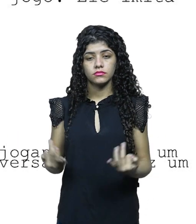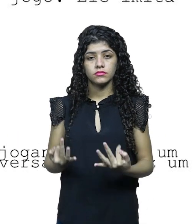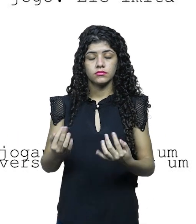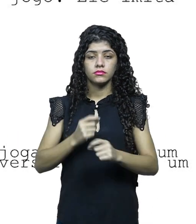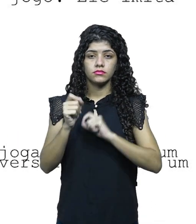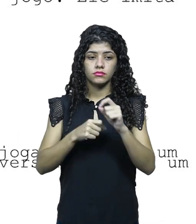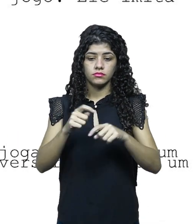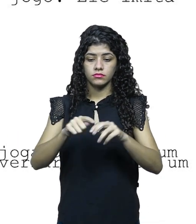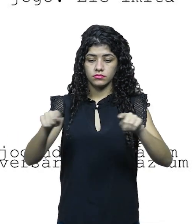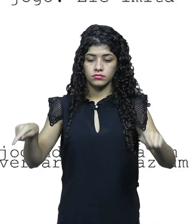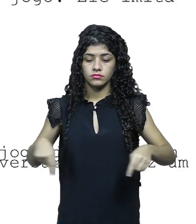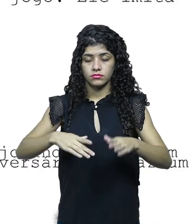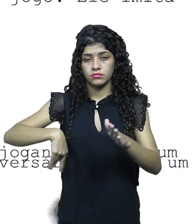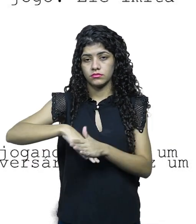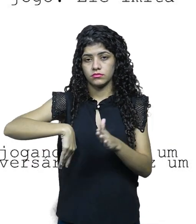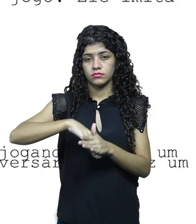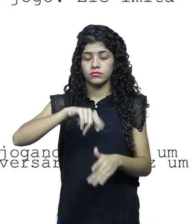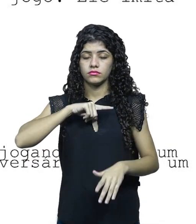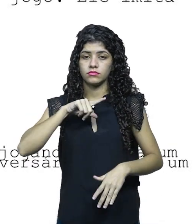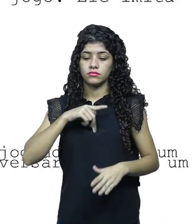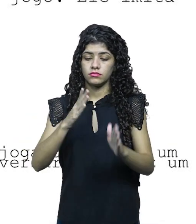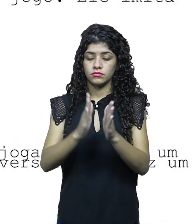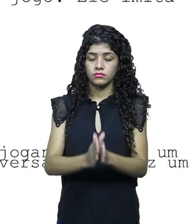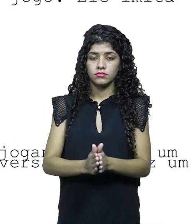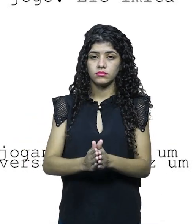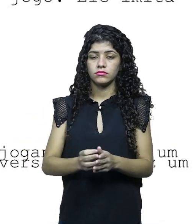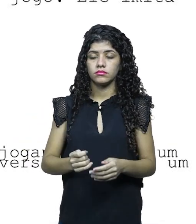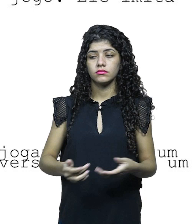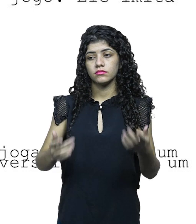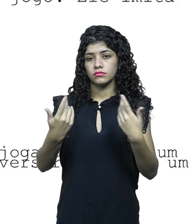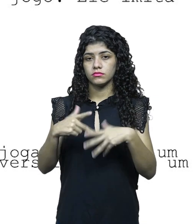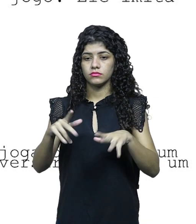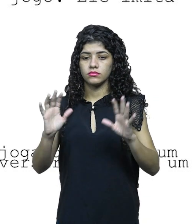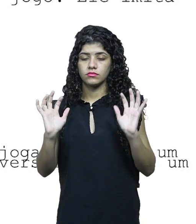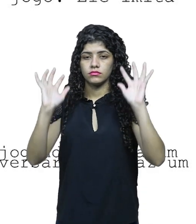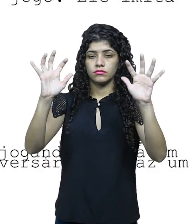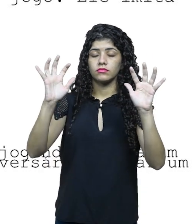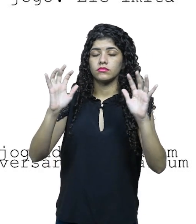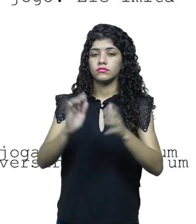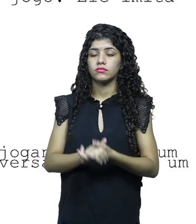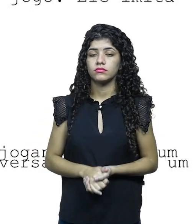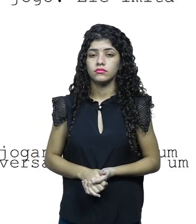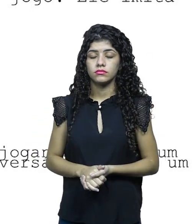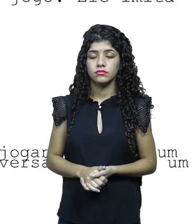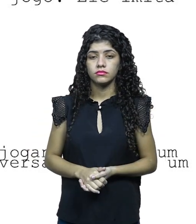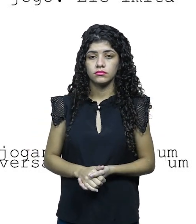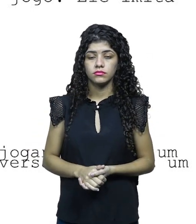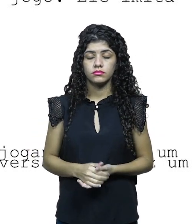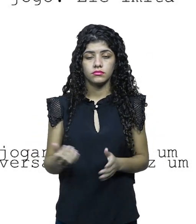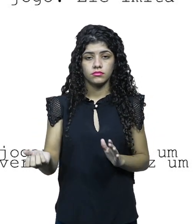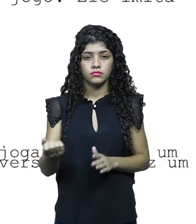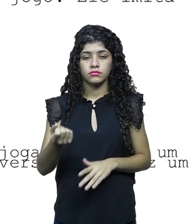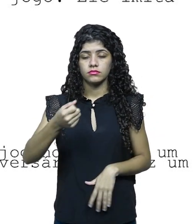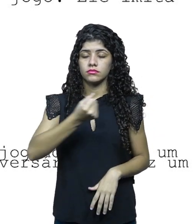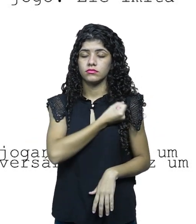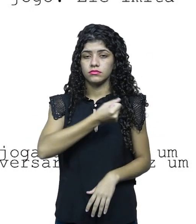um campo de futebol que tem um meio de campo, tem a parte do goleiro. Então, lá na página